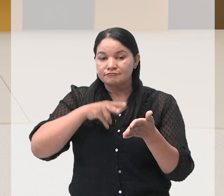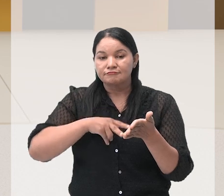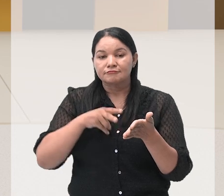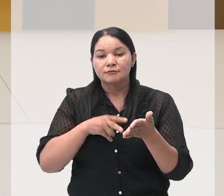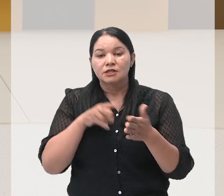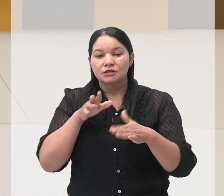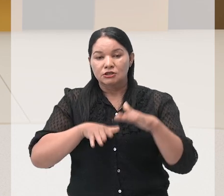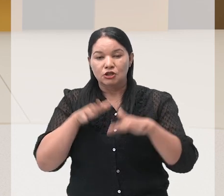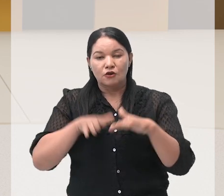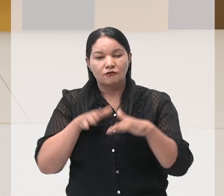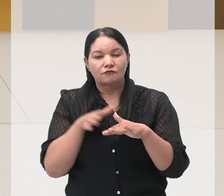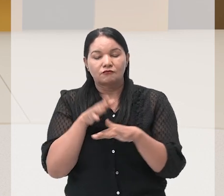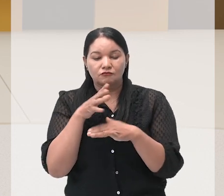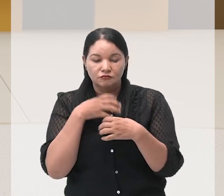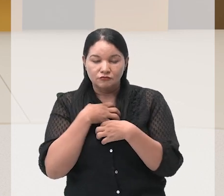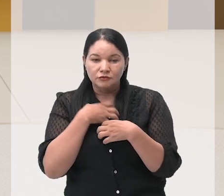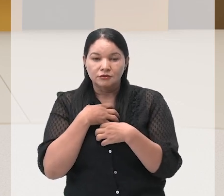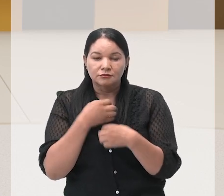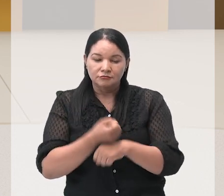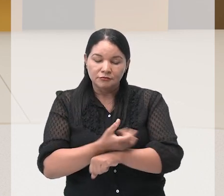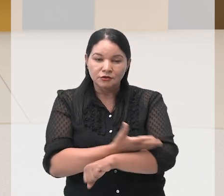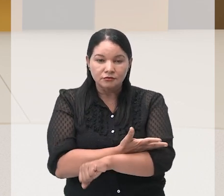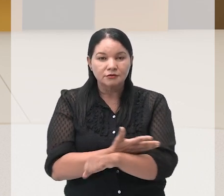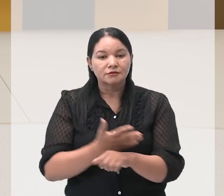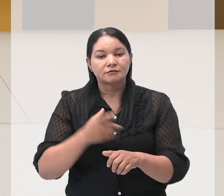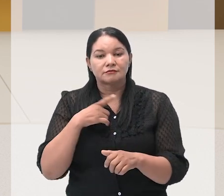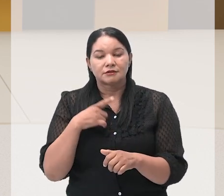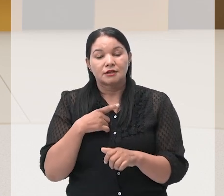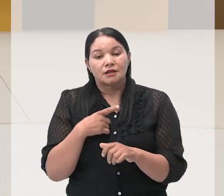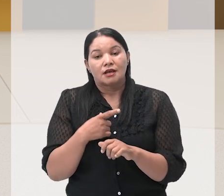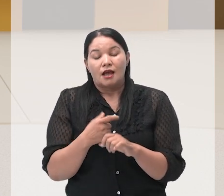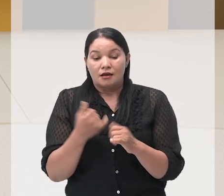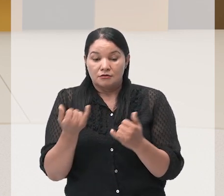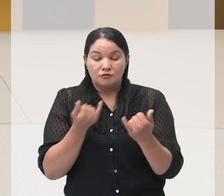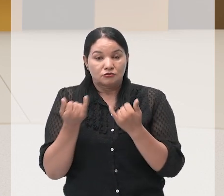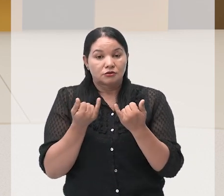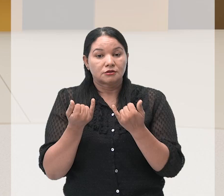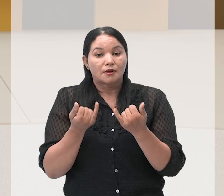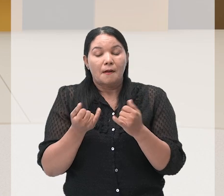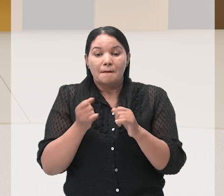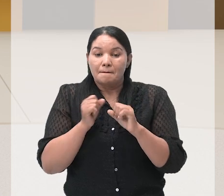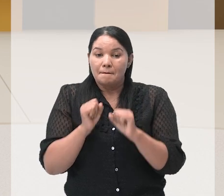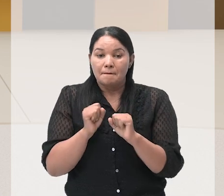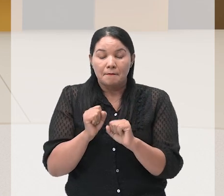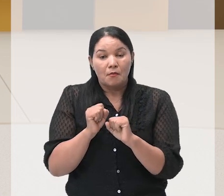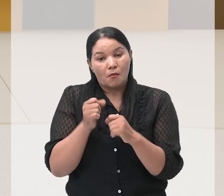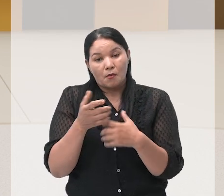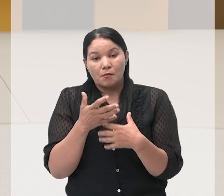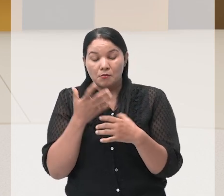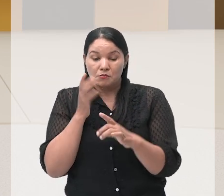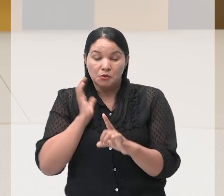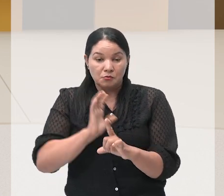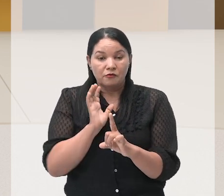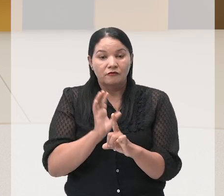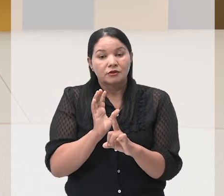ali emocionado. E essa notícia, ela pode ser que atinja ele emocionalmente e ele